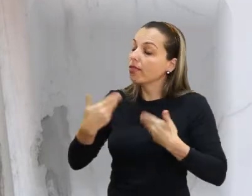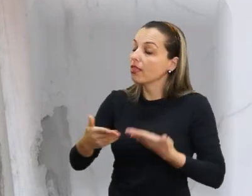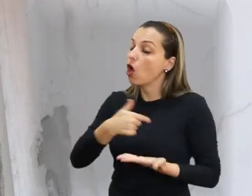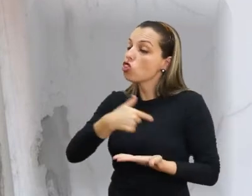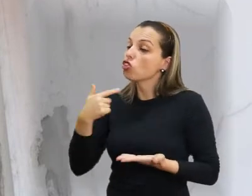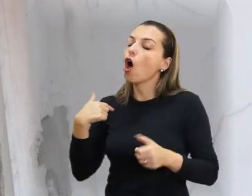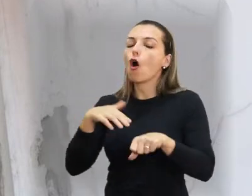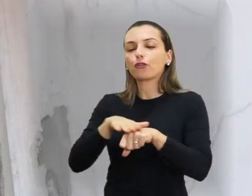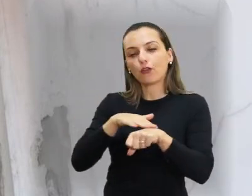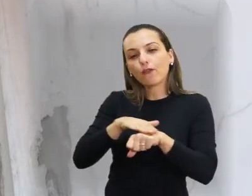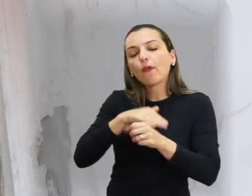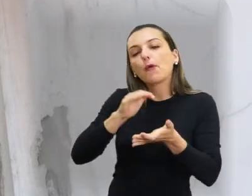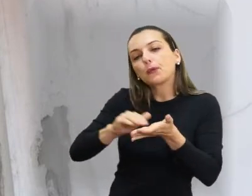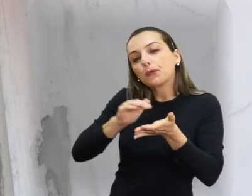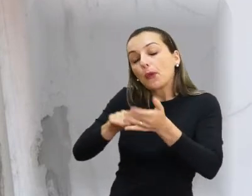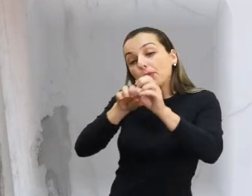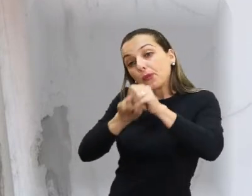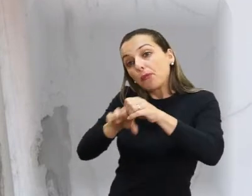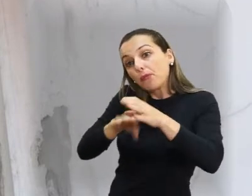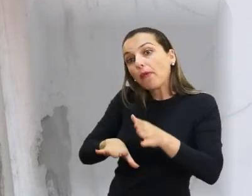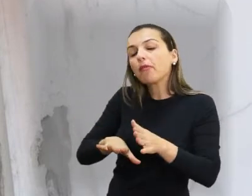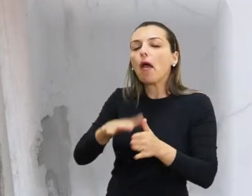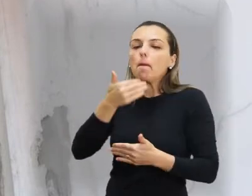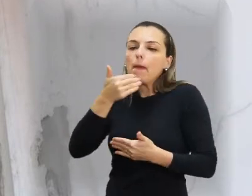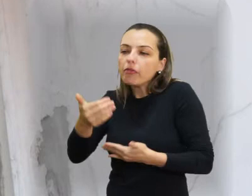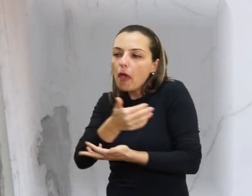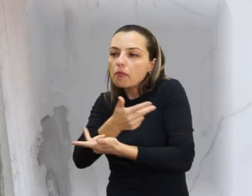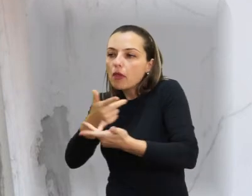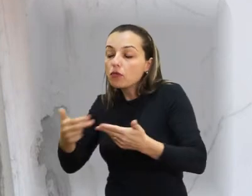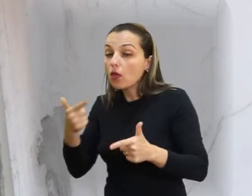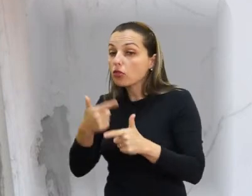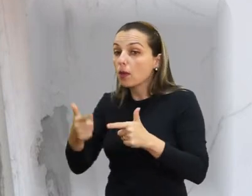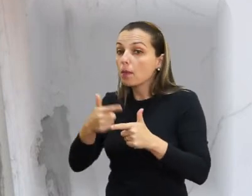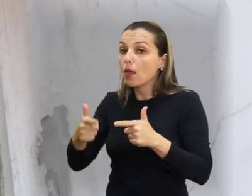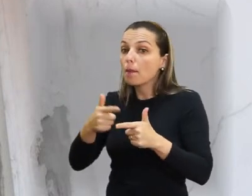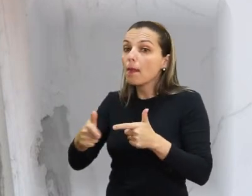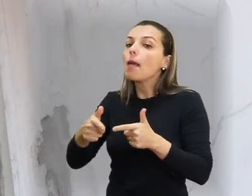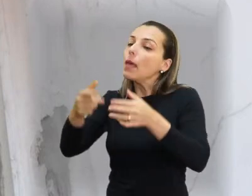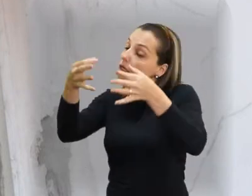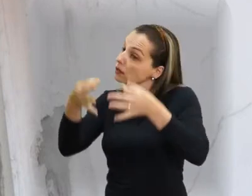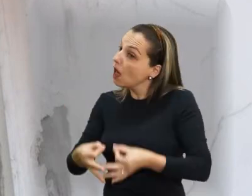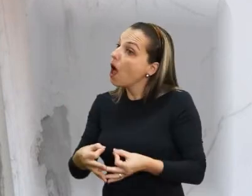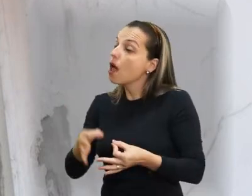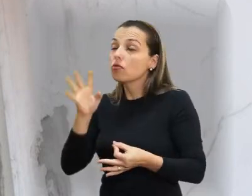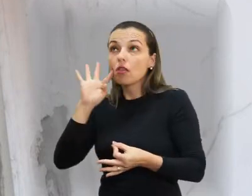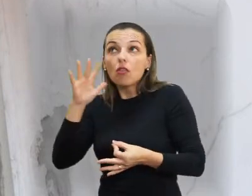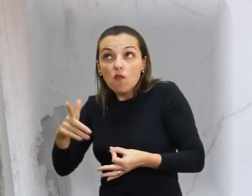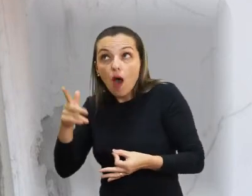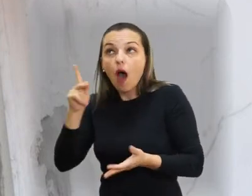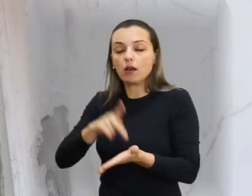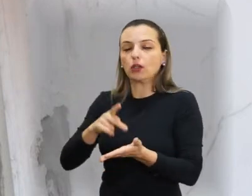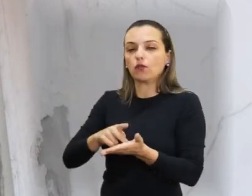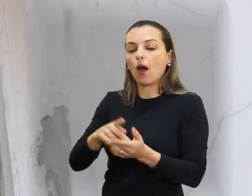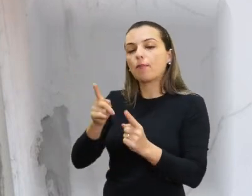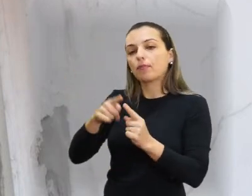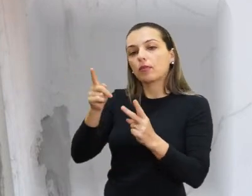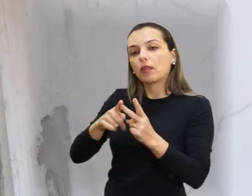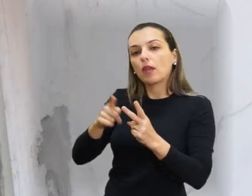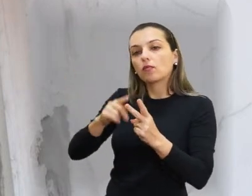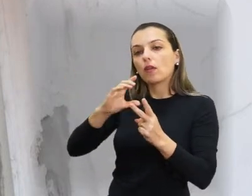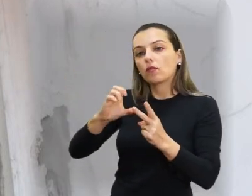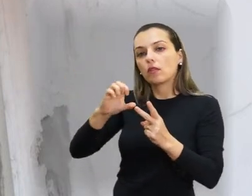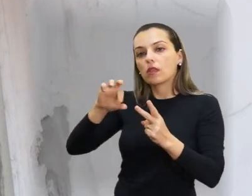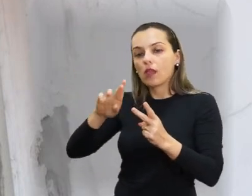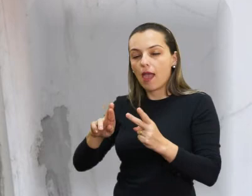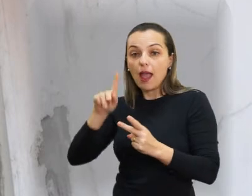conversamos com a secretária da Educação para que problemas fossem corrigidos lá, né? Em outra, por exemplo, no CR Zilda Martins